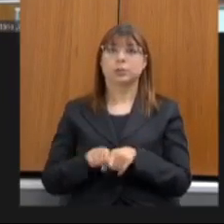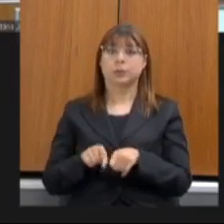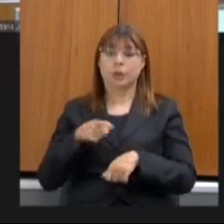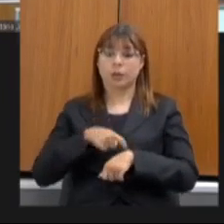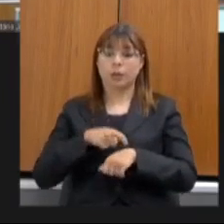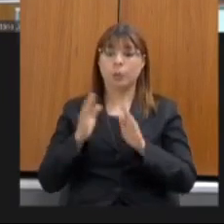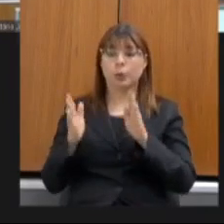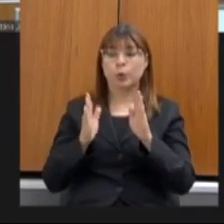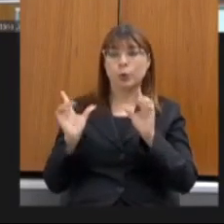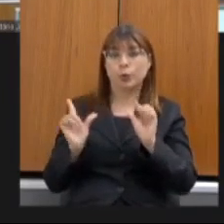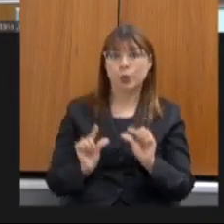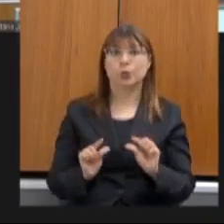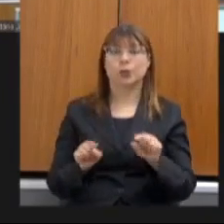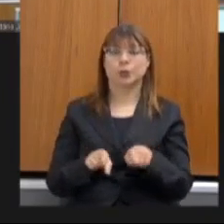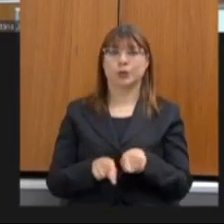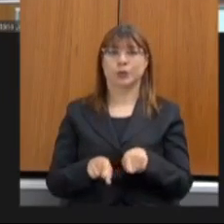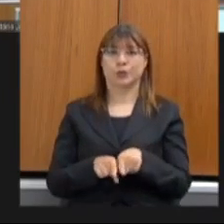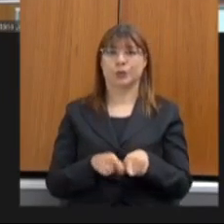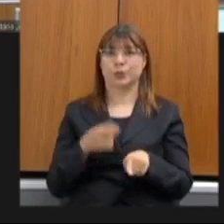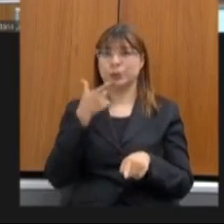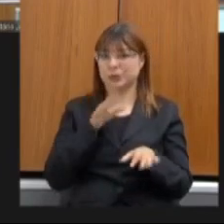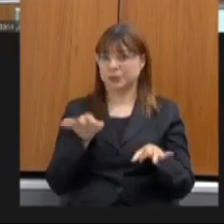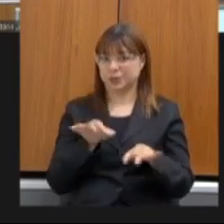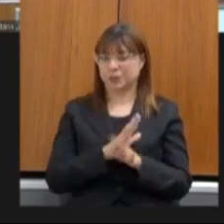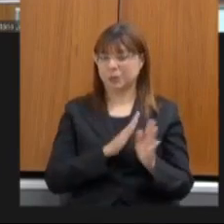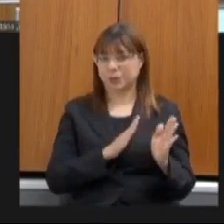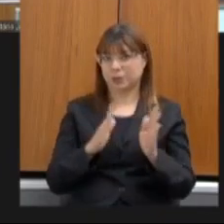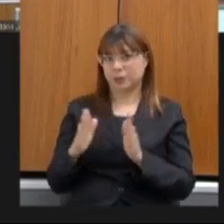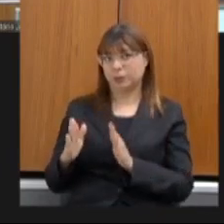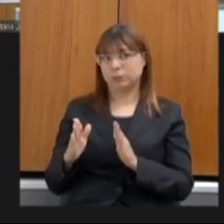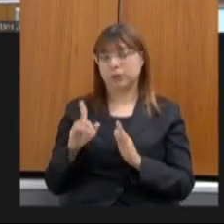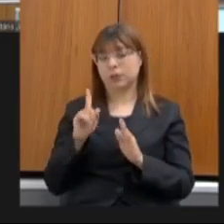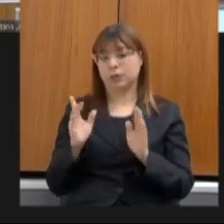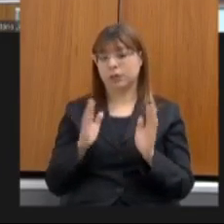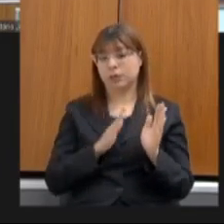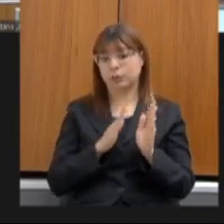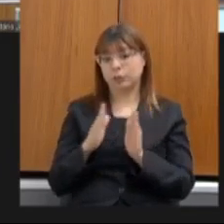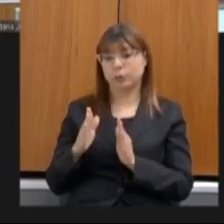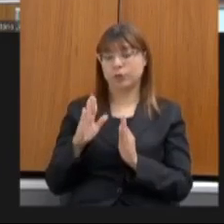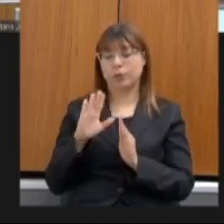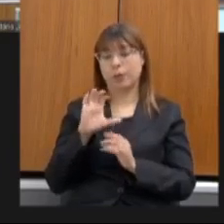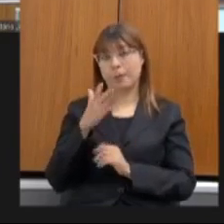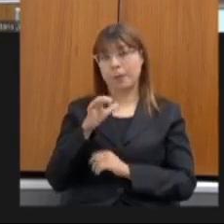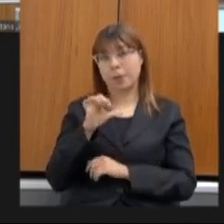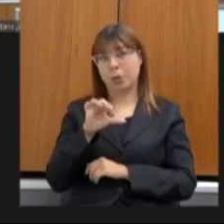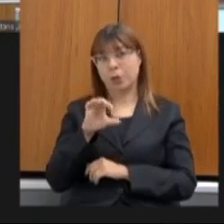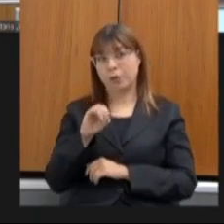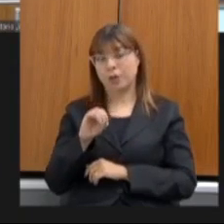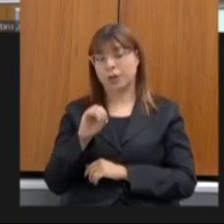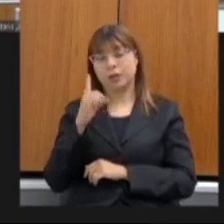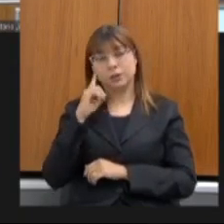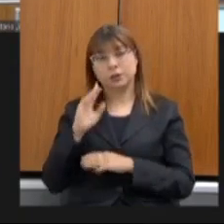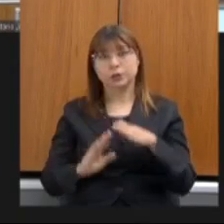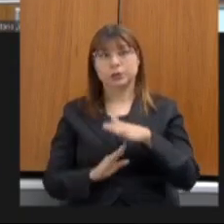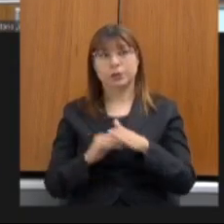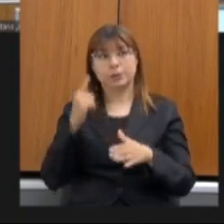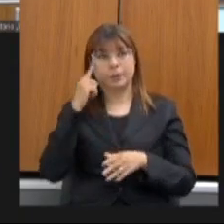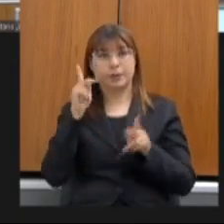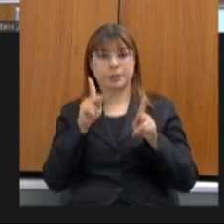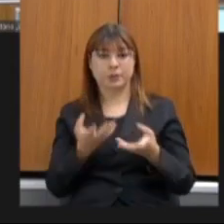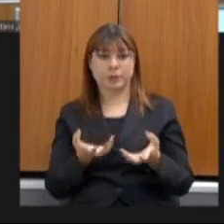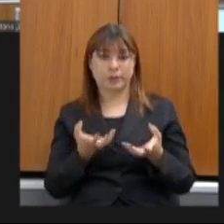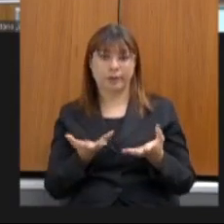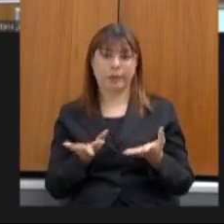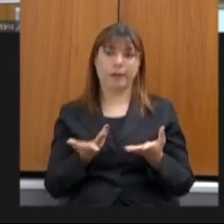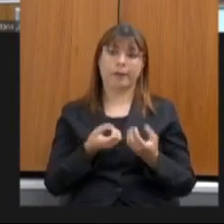e esse redução de prazos pode chegar a 90 dias Imagine aí o investidor querendo fazer seu loteamento